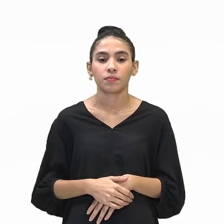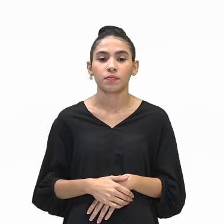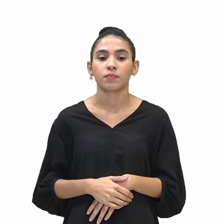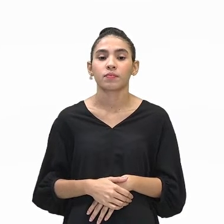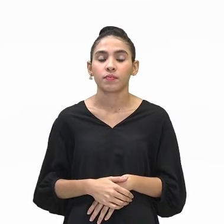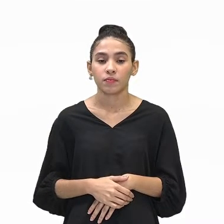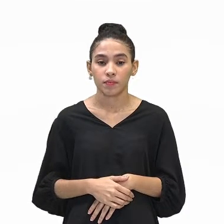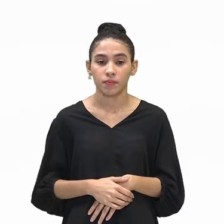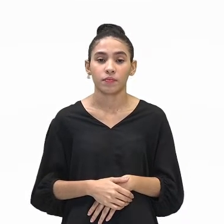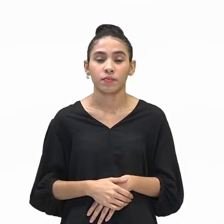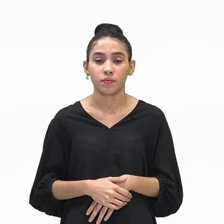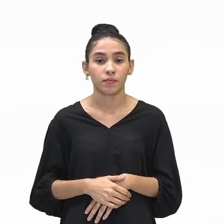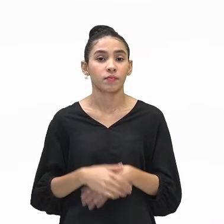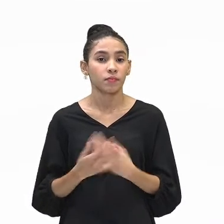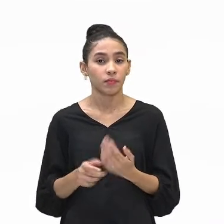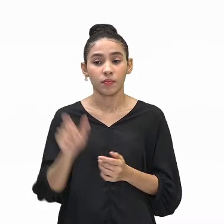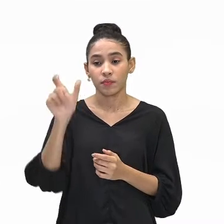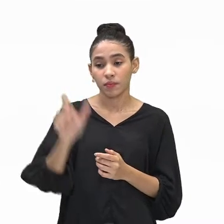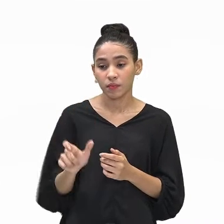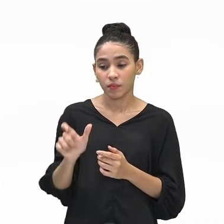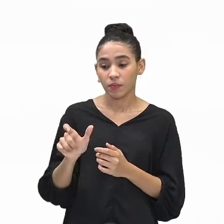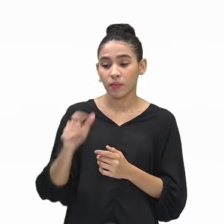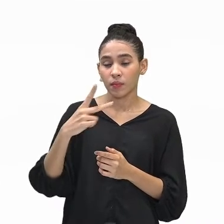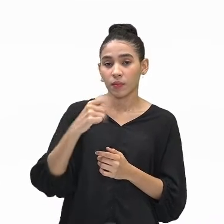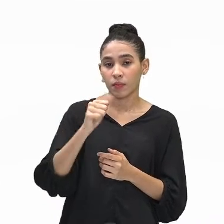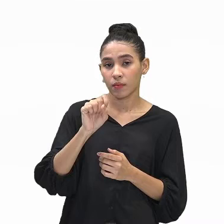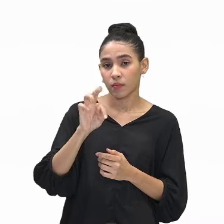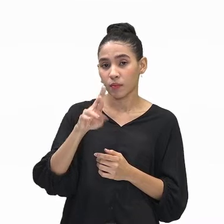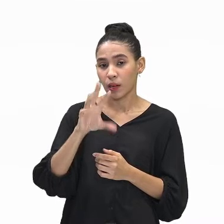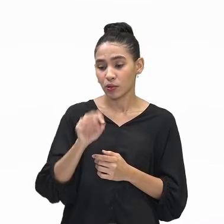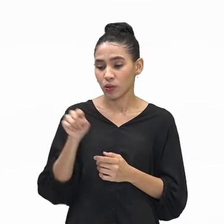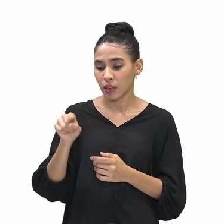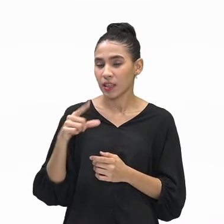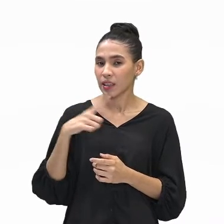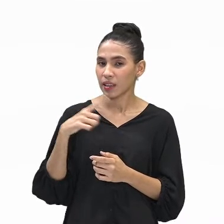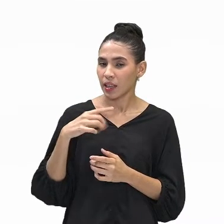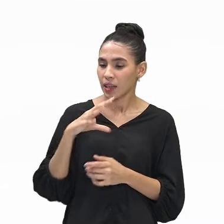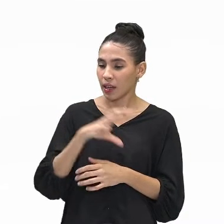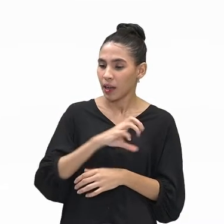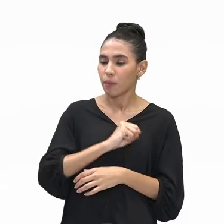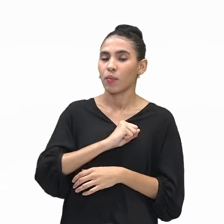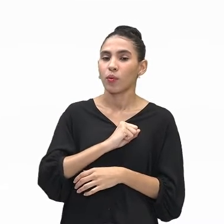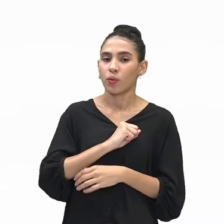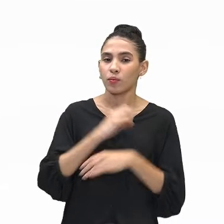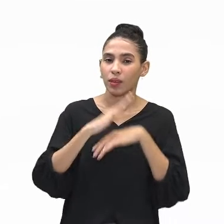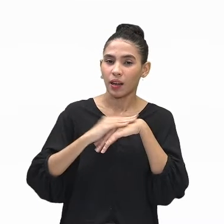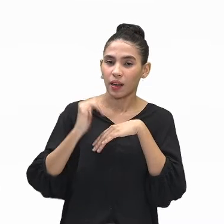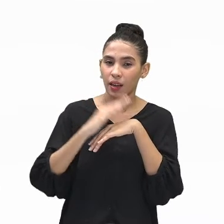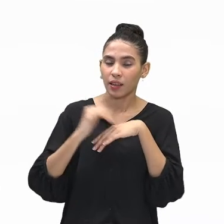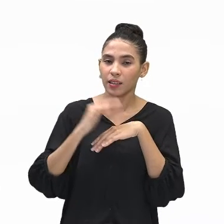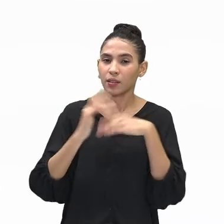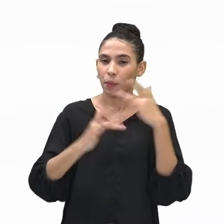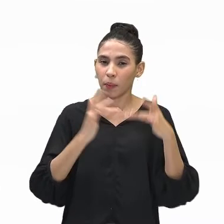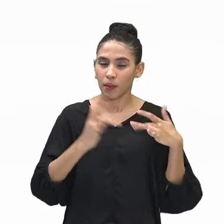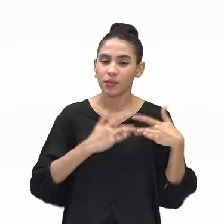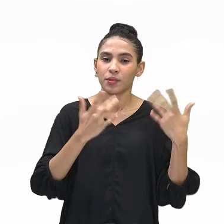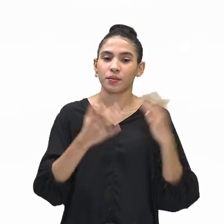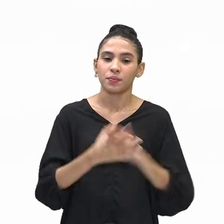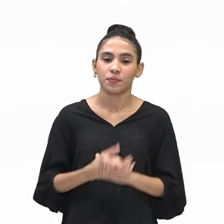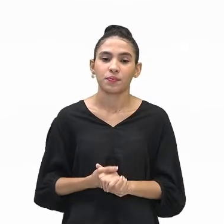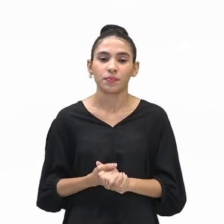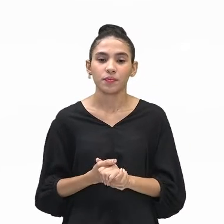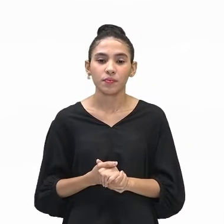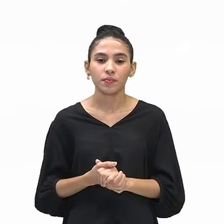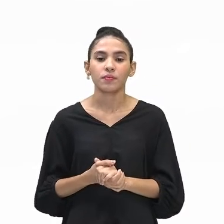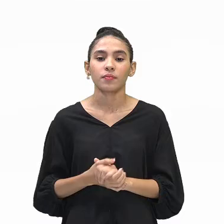Então ele diz que por ela, só por ela tem apreço, ou seja, tem amor, tem carinho, tem paixão, etc. E perceba